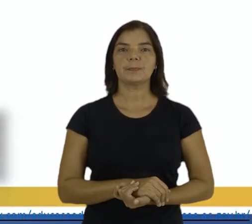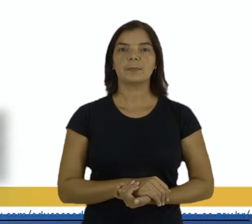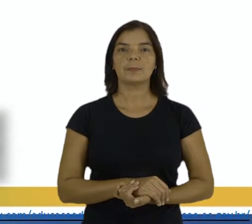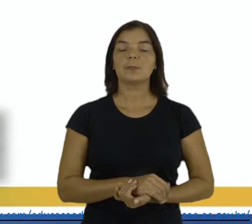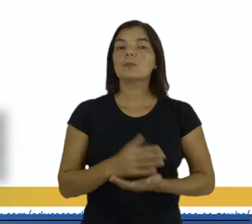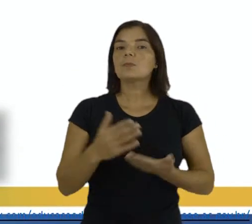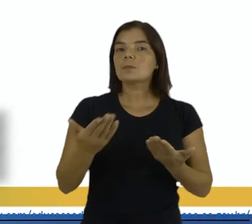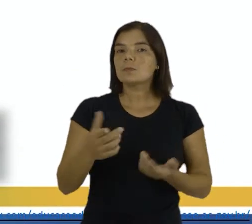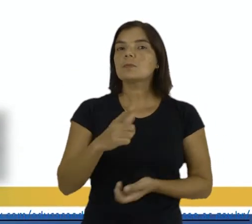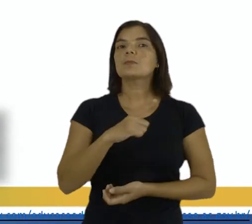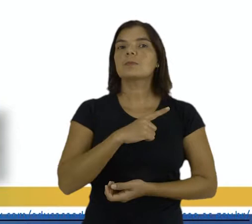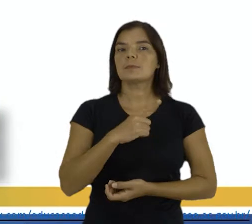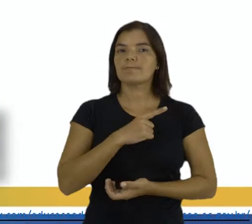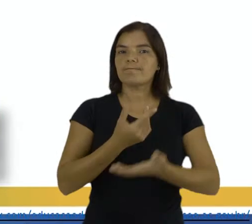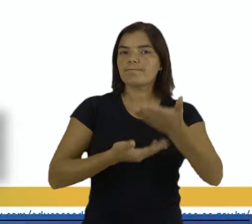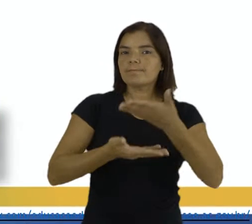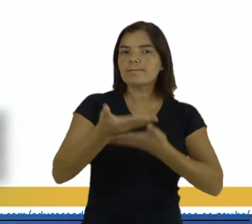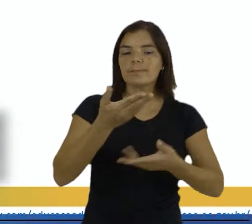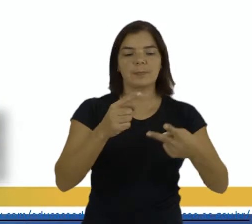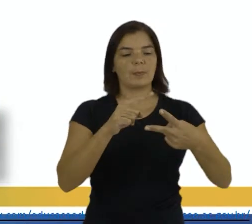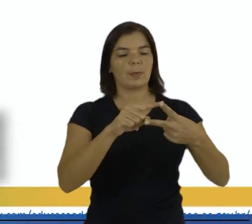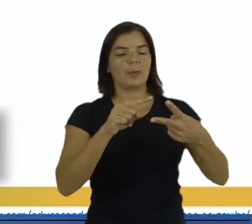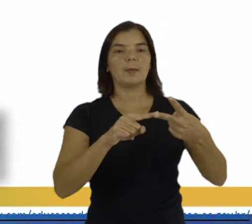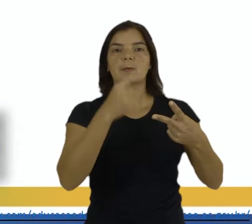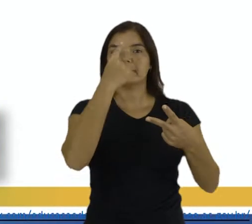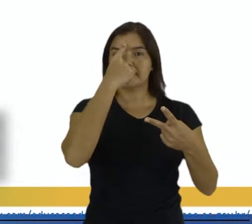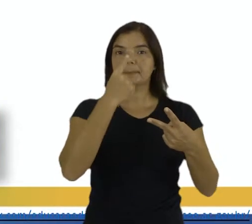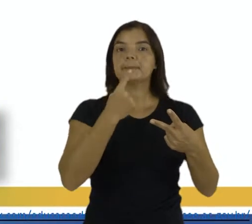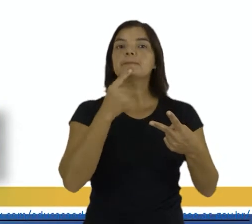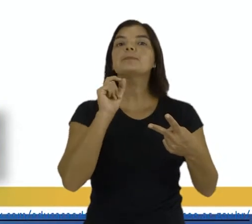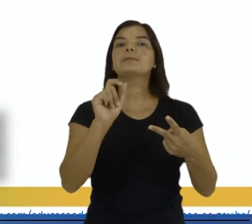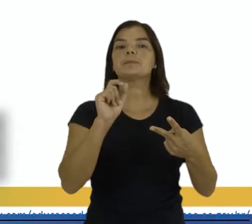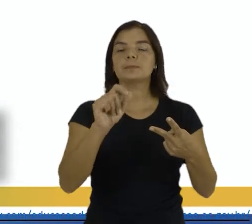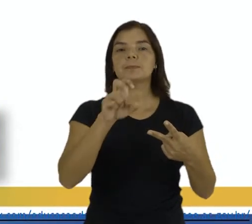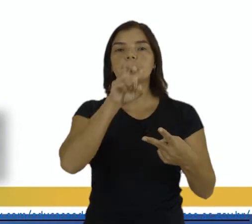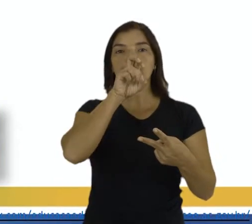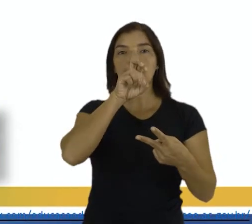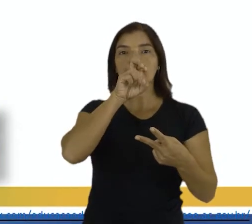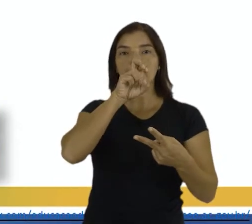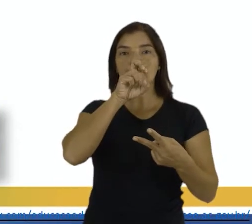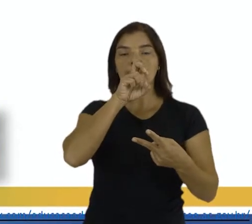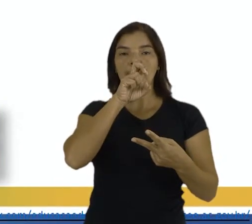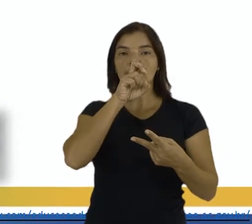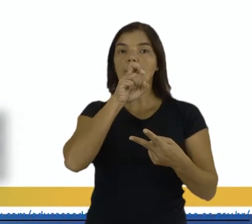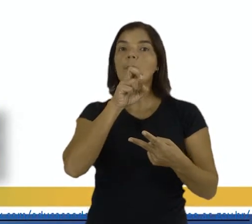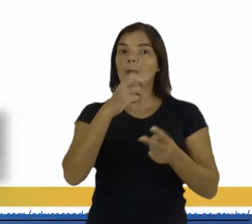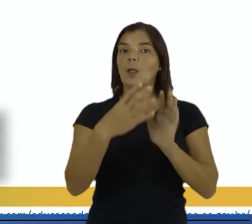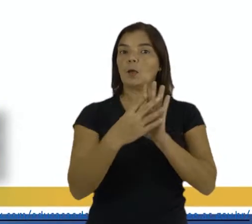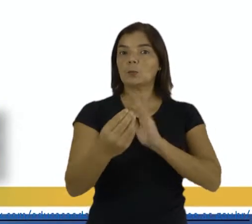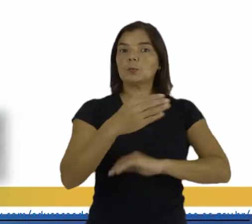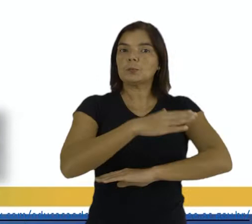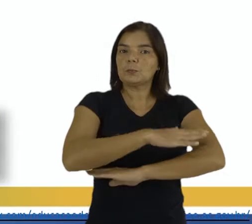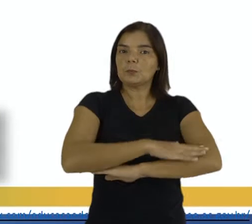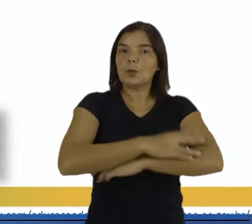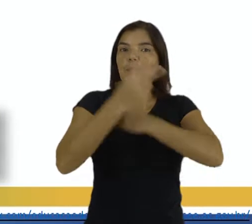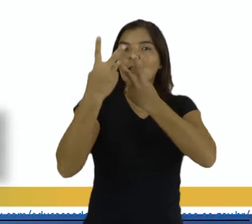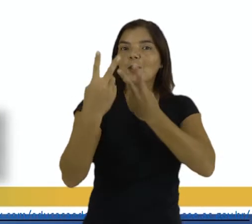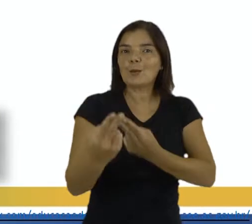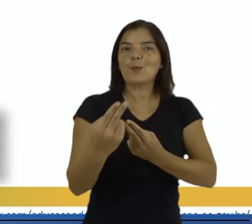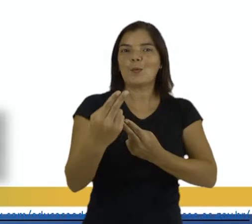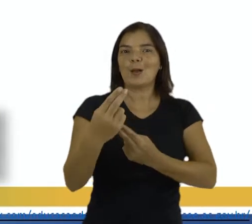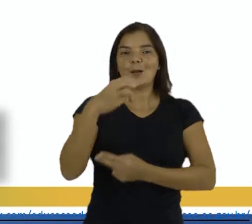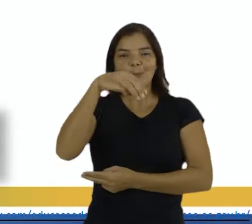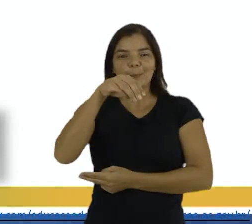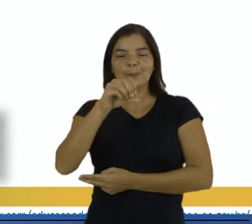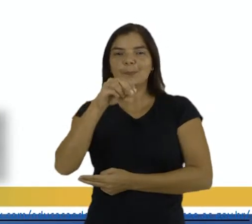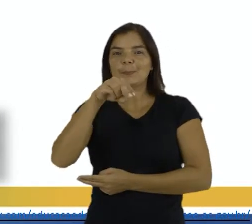E aí nós temos a relação entre as duas imagens, é o fato de que a Mônica posa na imagem 1 de uma forma idêntica à pose da